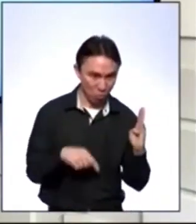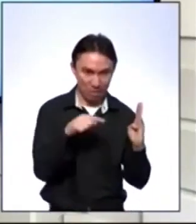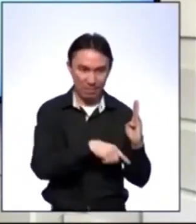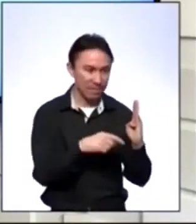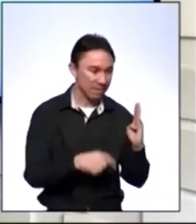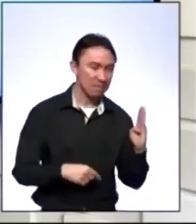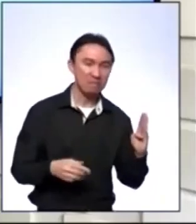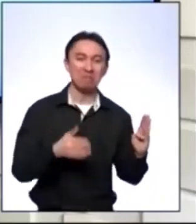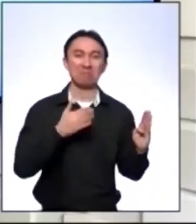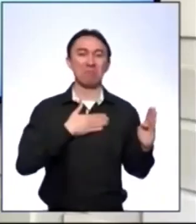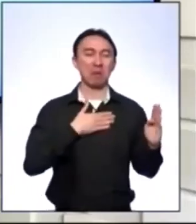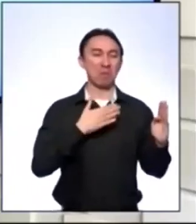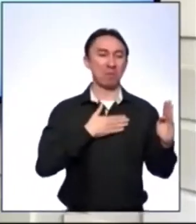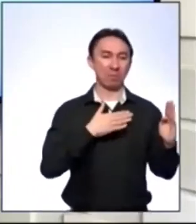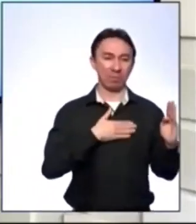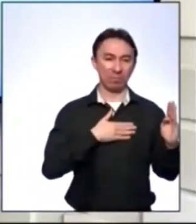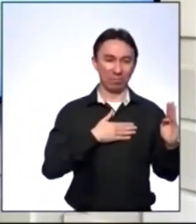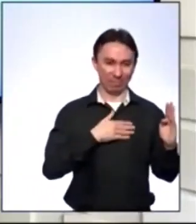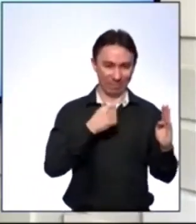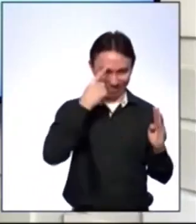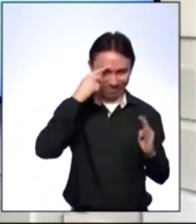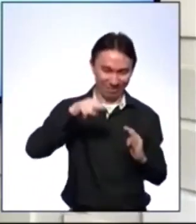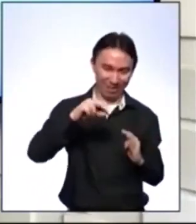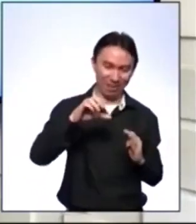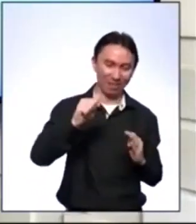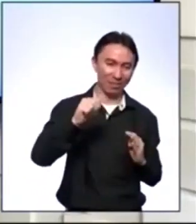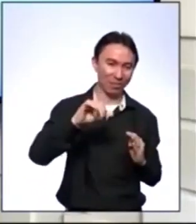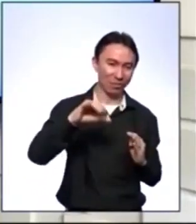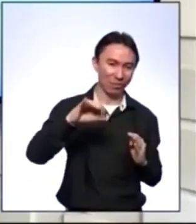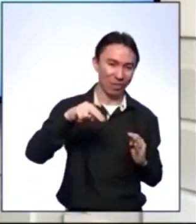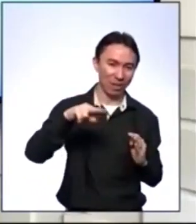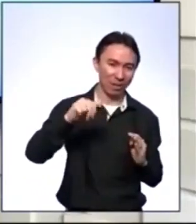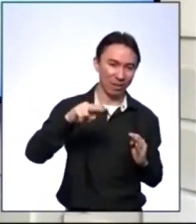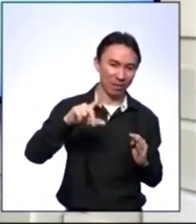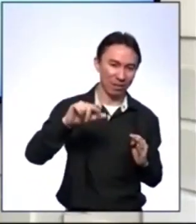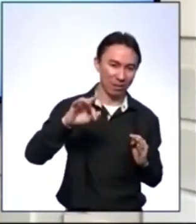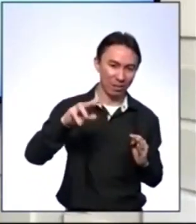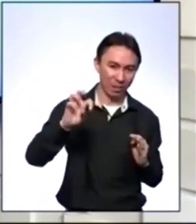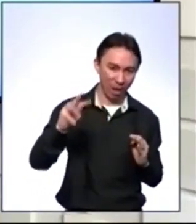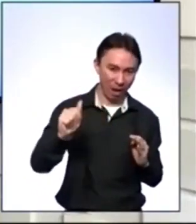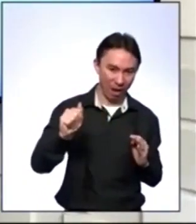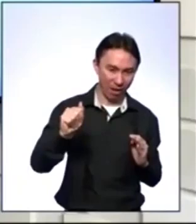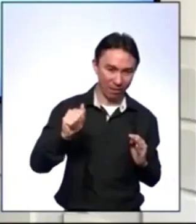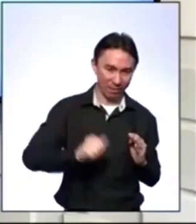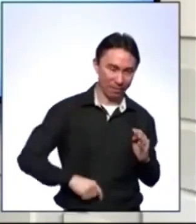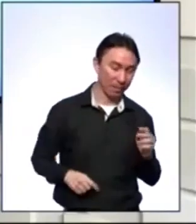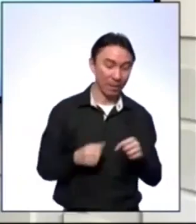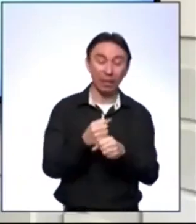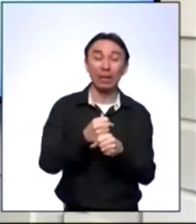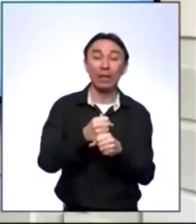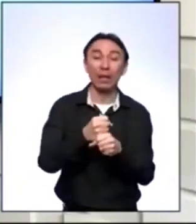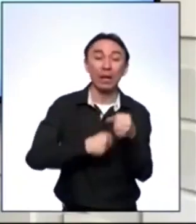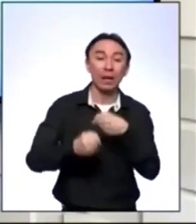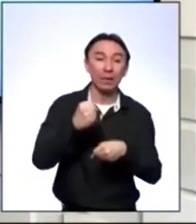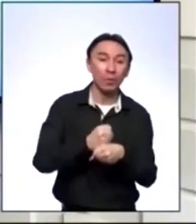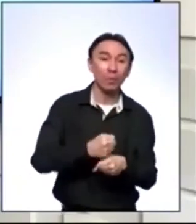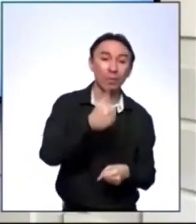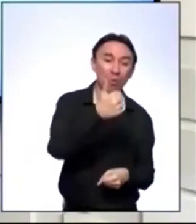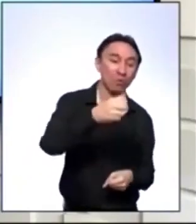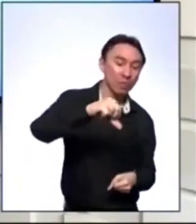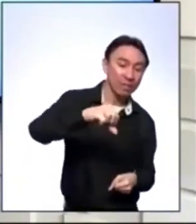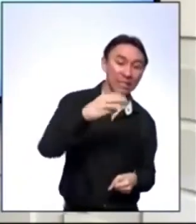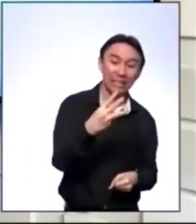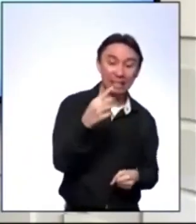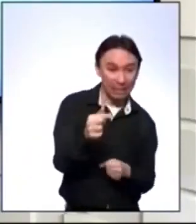Getúlio é nacionalista. Já em 1937, ele cria um órgão, o Instituto do Patrimônio